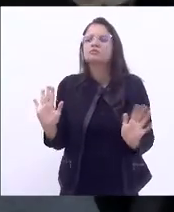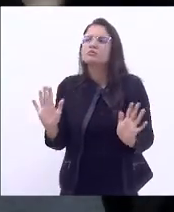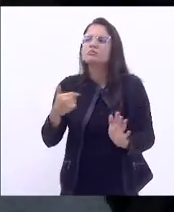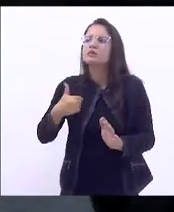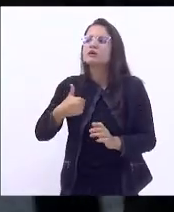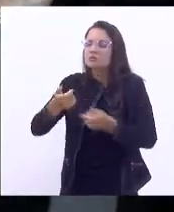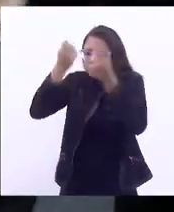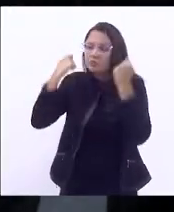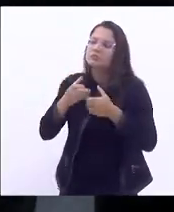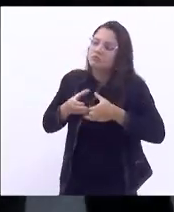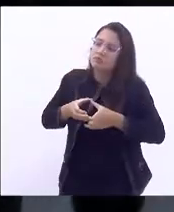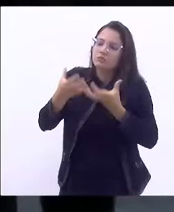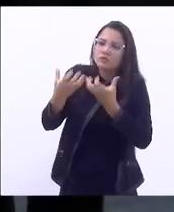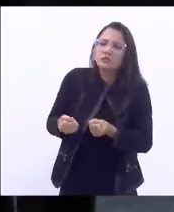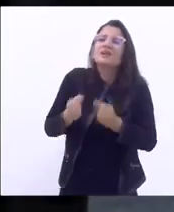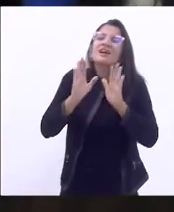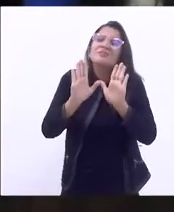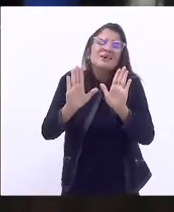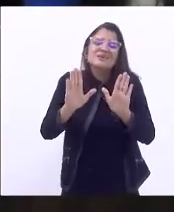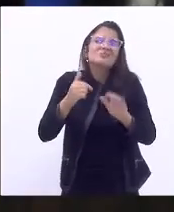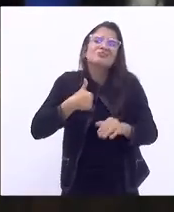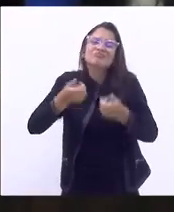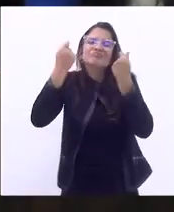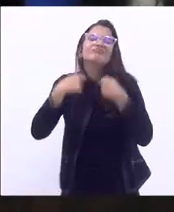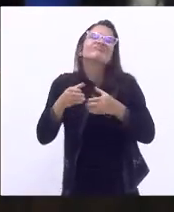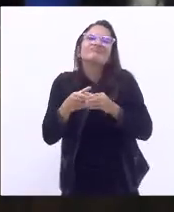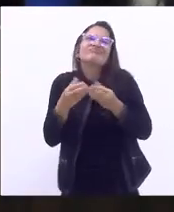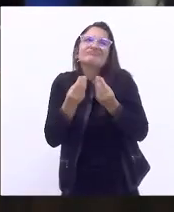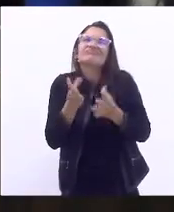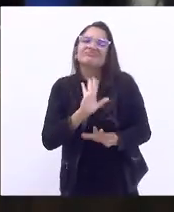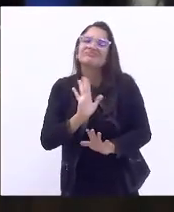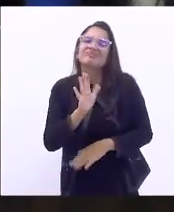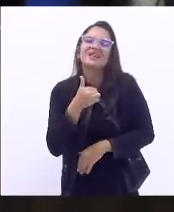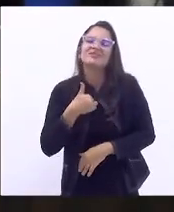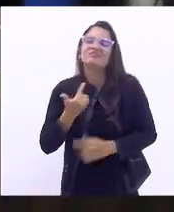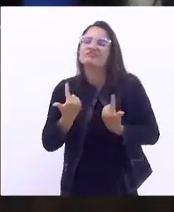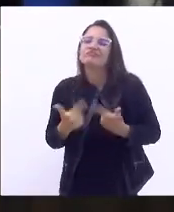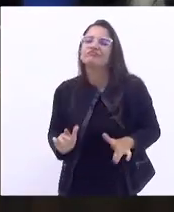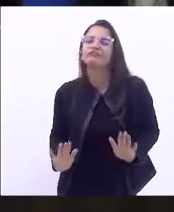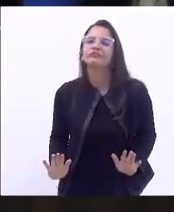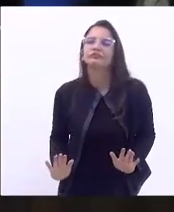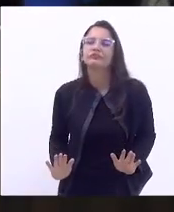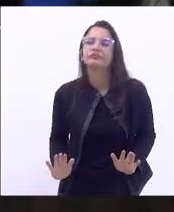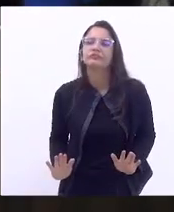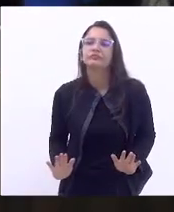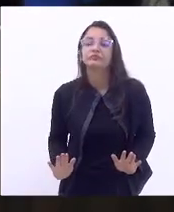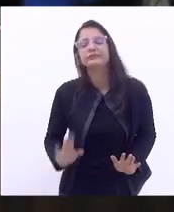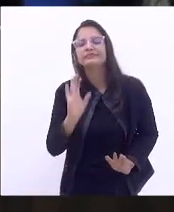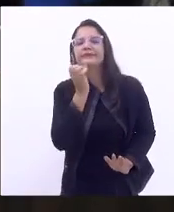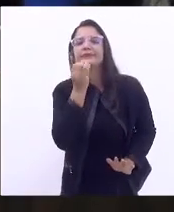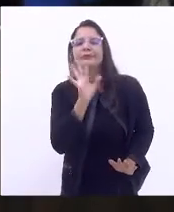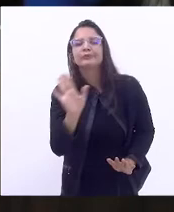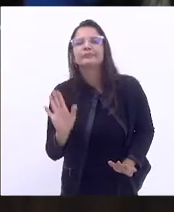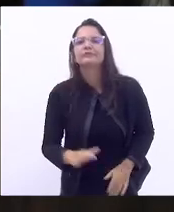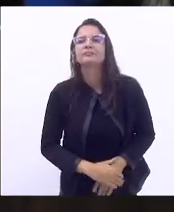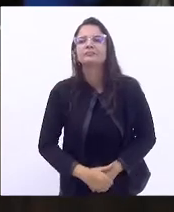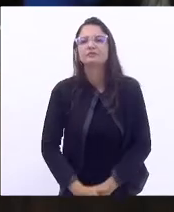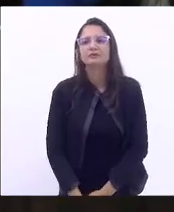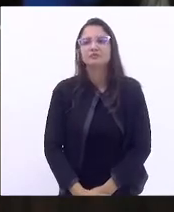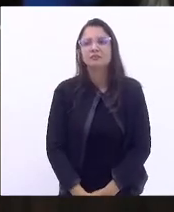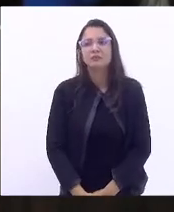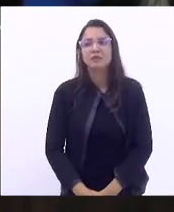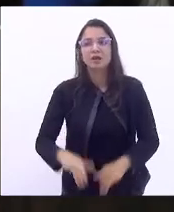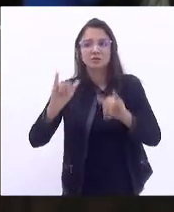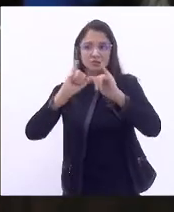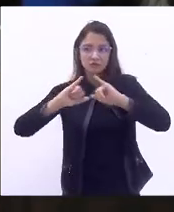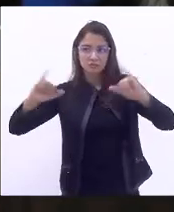doutor Henrique, mas eu mantenho... Faz bem, que toda unanimidade já dizia Nelson Rodrigues. Então não teremos unanimidade. Está muito bom. Anuncio, em